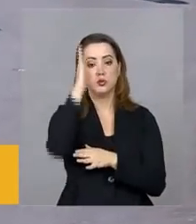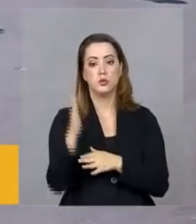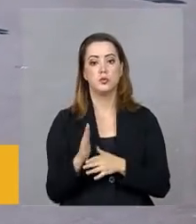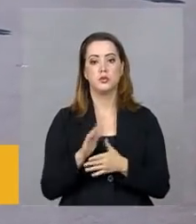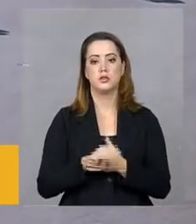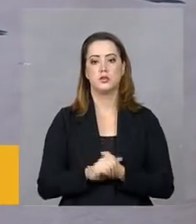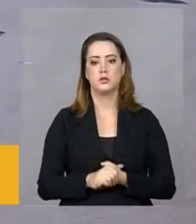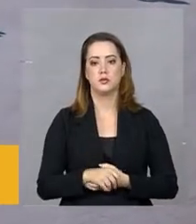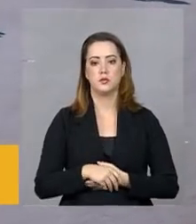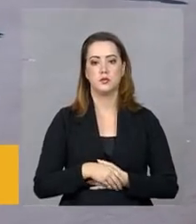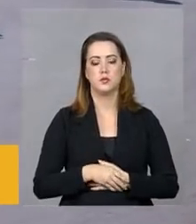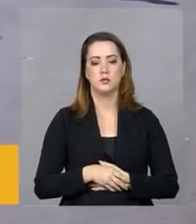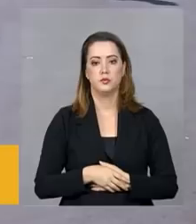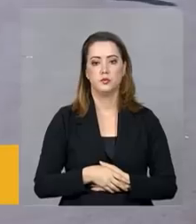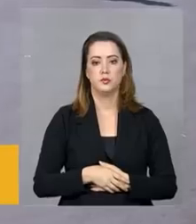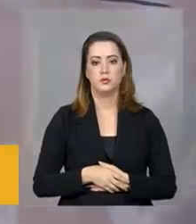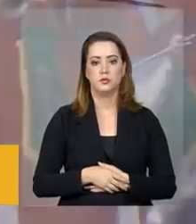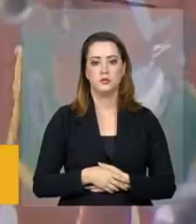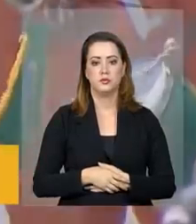seguida ali